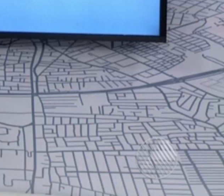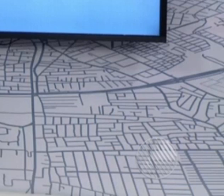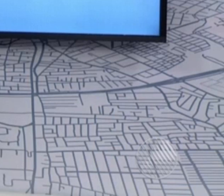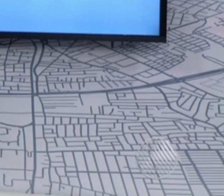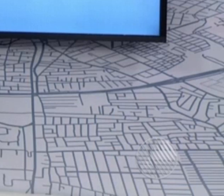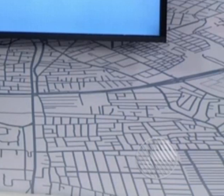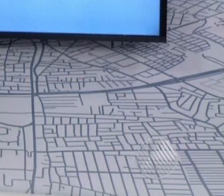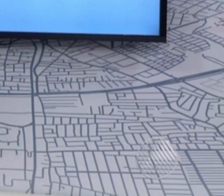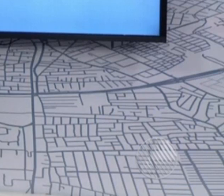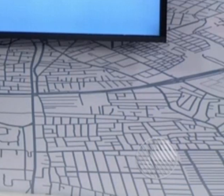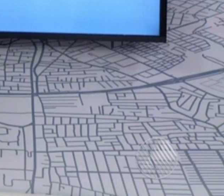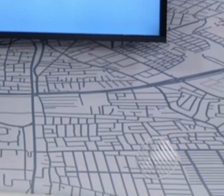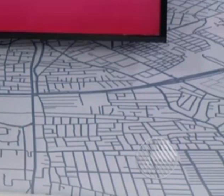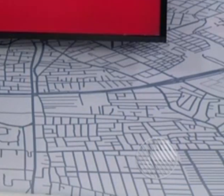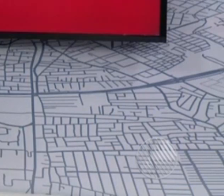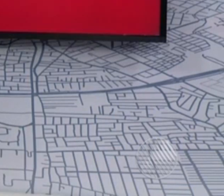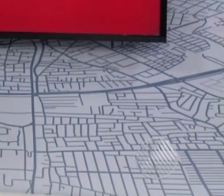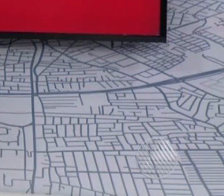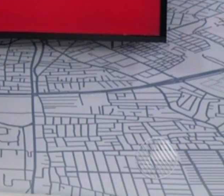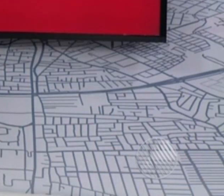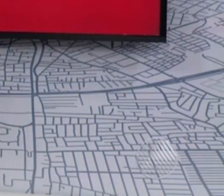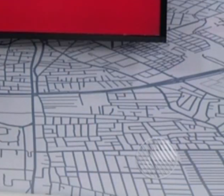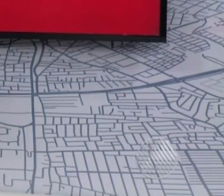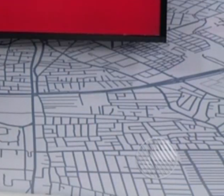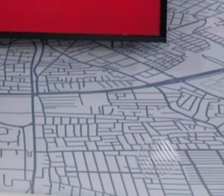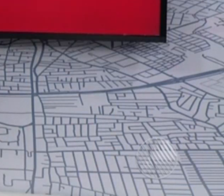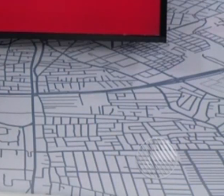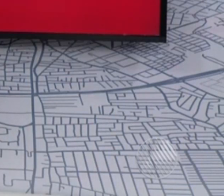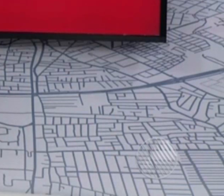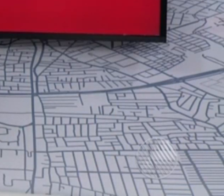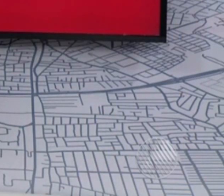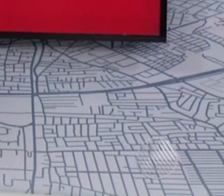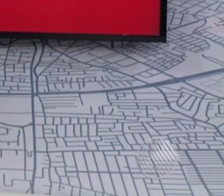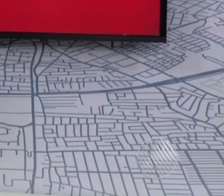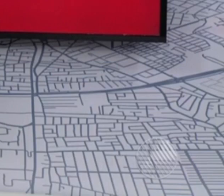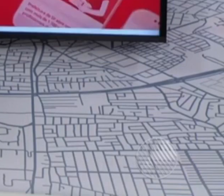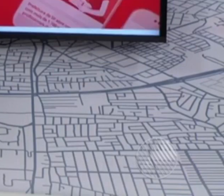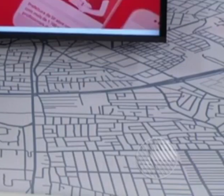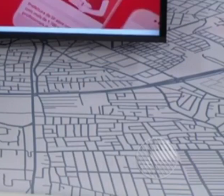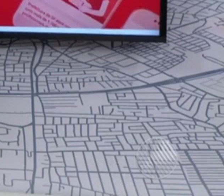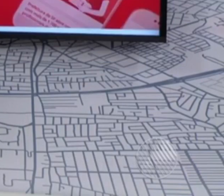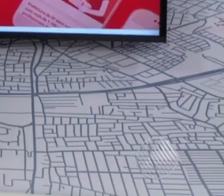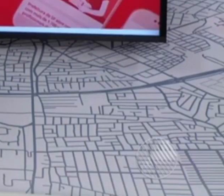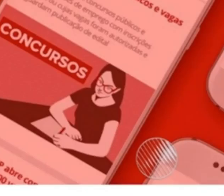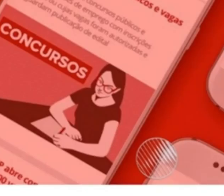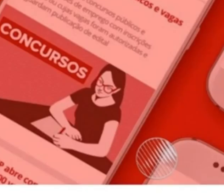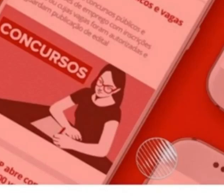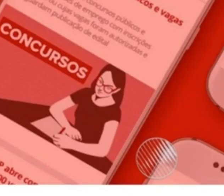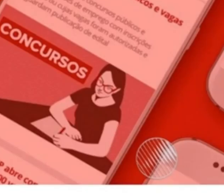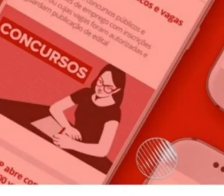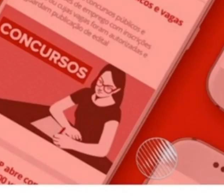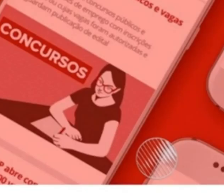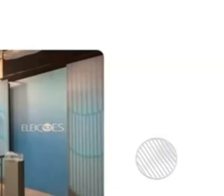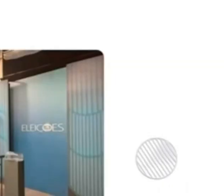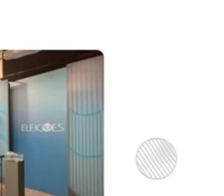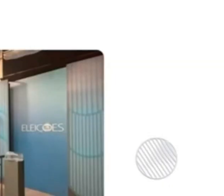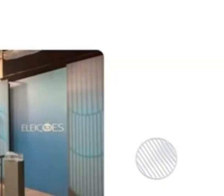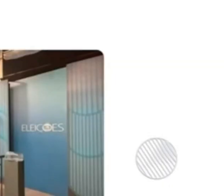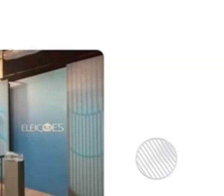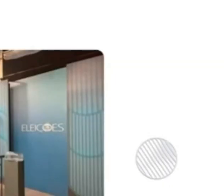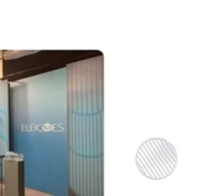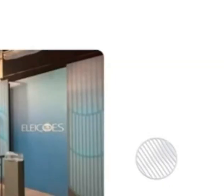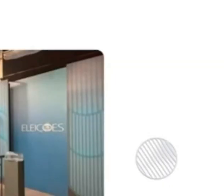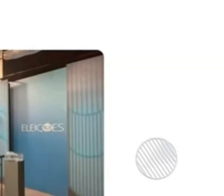mais fácil. Lá tem todas as informações explicando como é que vão funcionar esses debates, quais cidades nós teremos também. Você vai